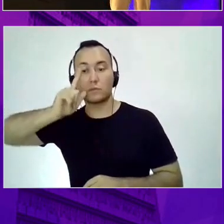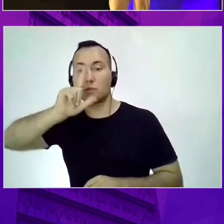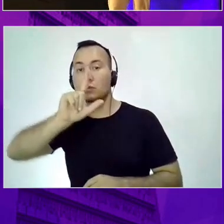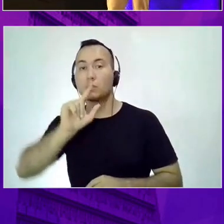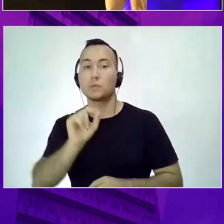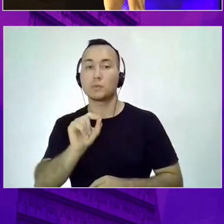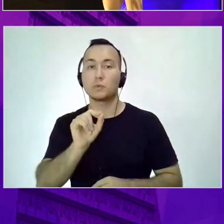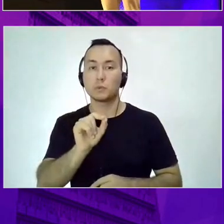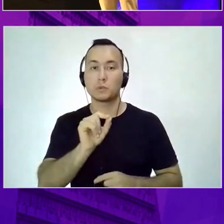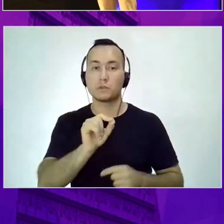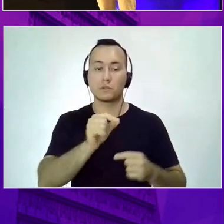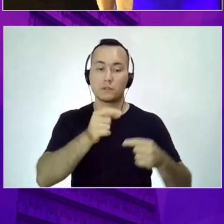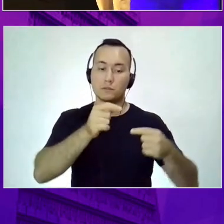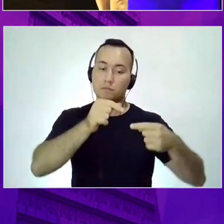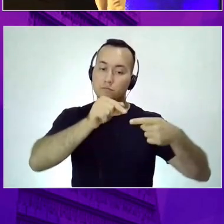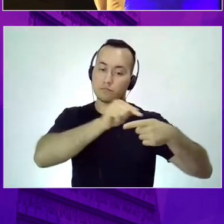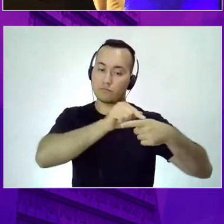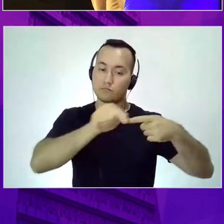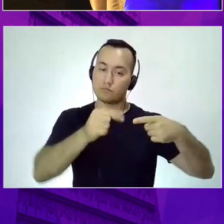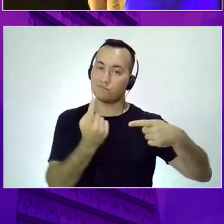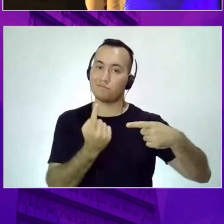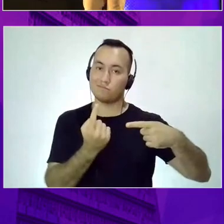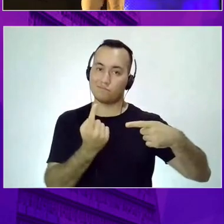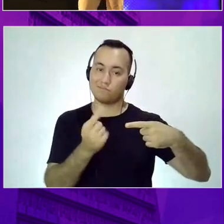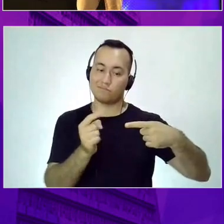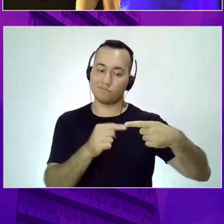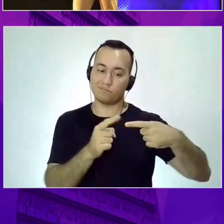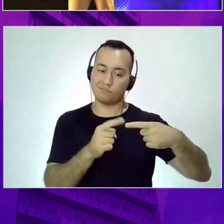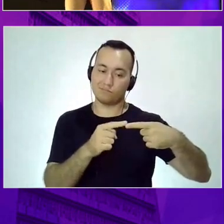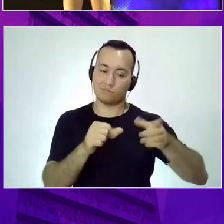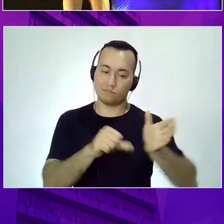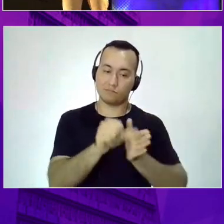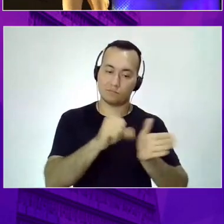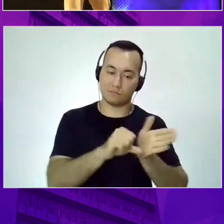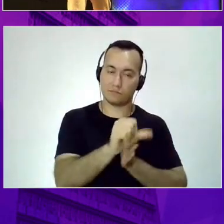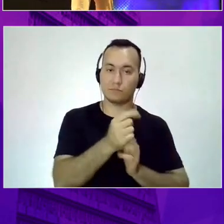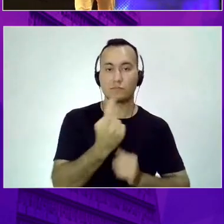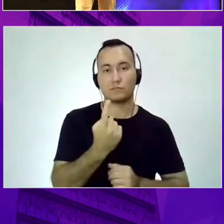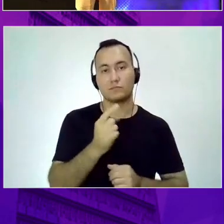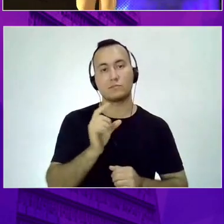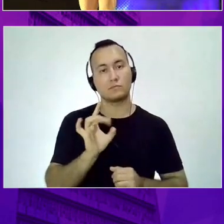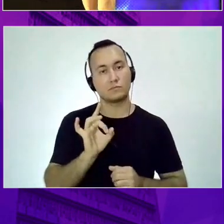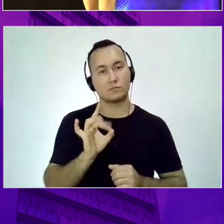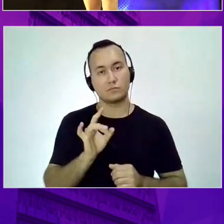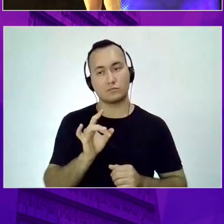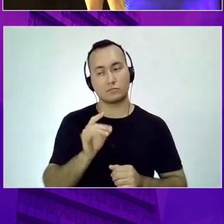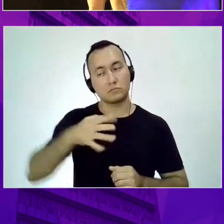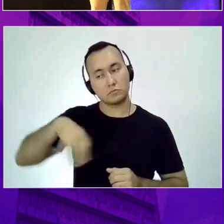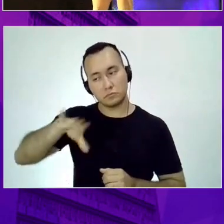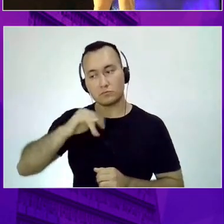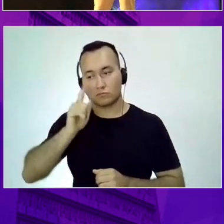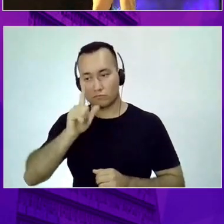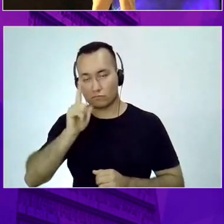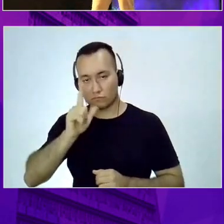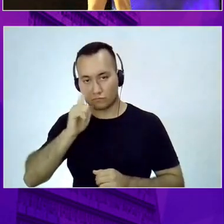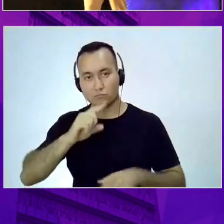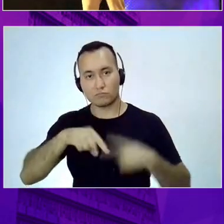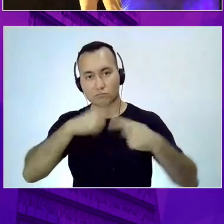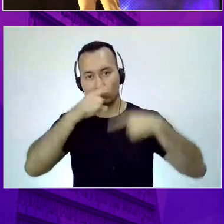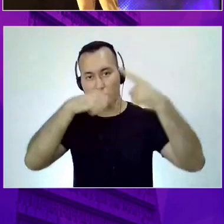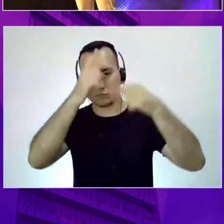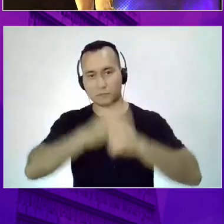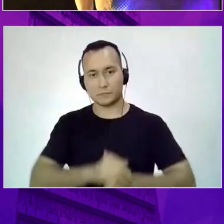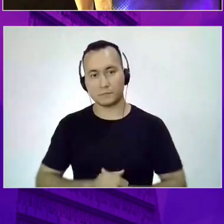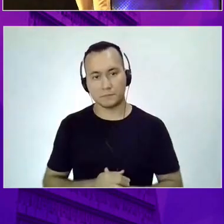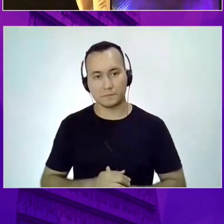de vocês seja diferente. Terceiro ponto ali, a gente estava preparado para treinar o modelo usando Fine Tuning.